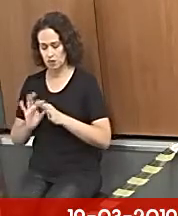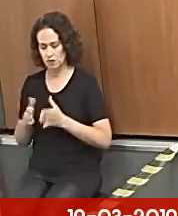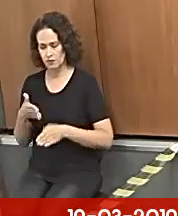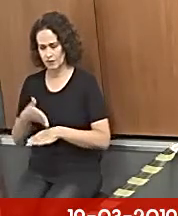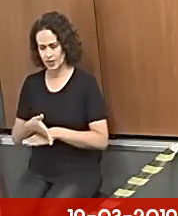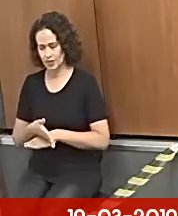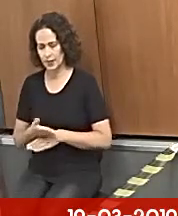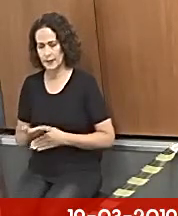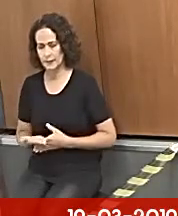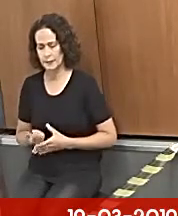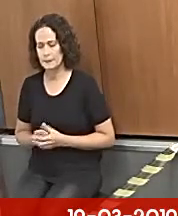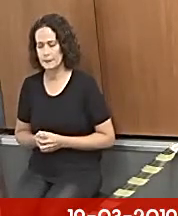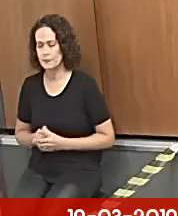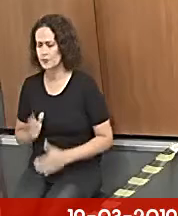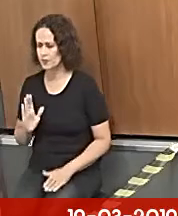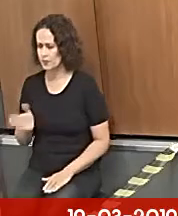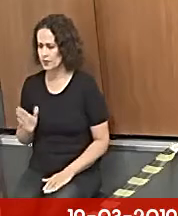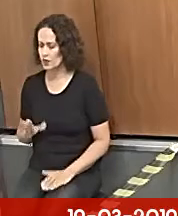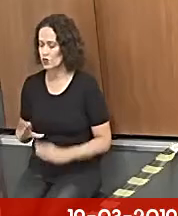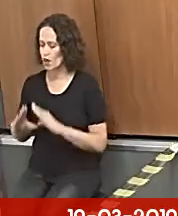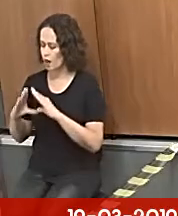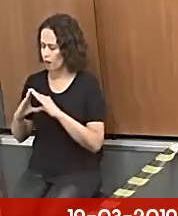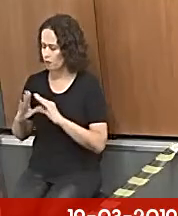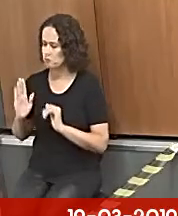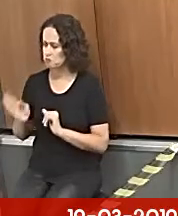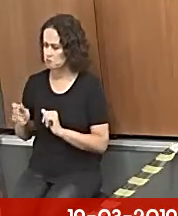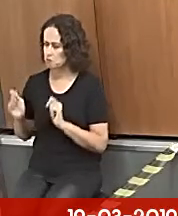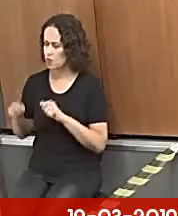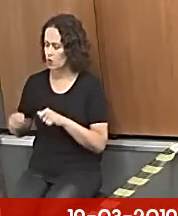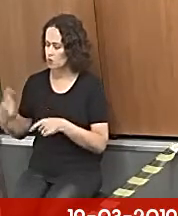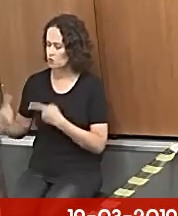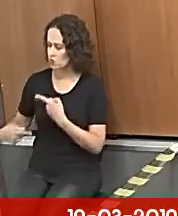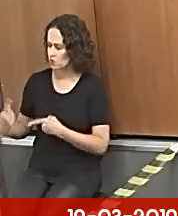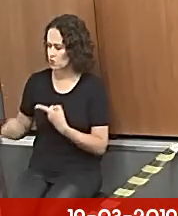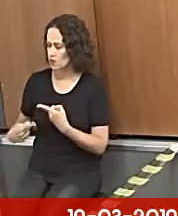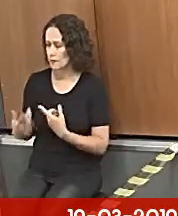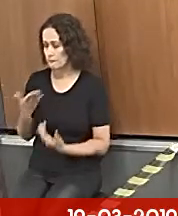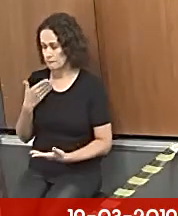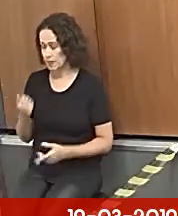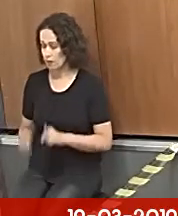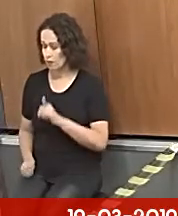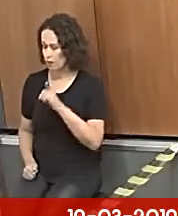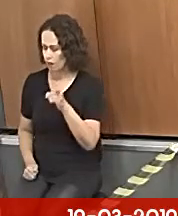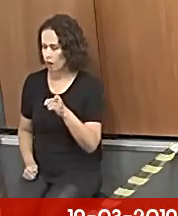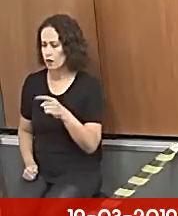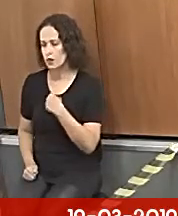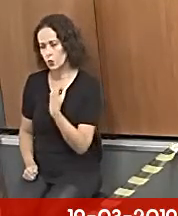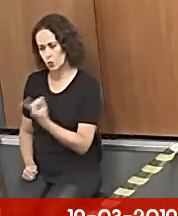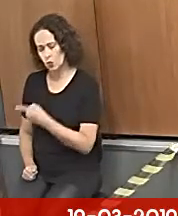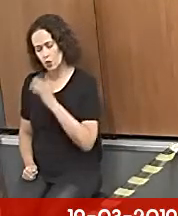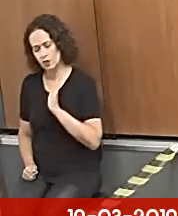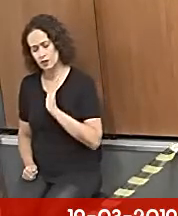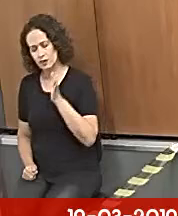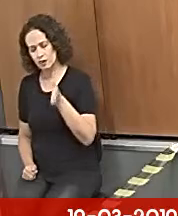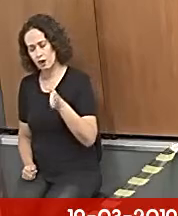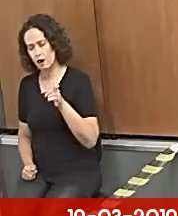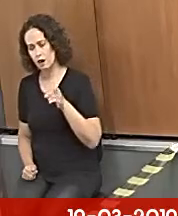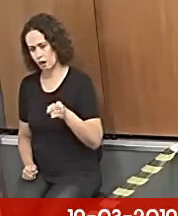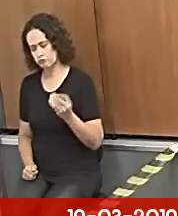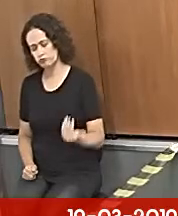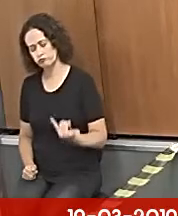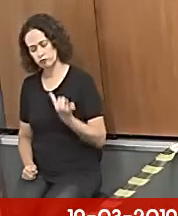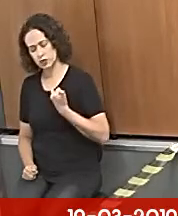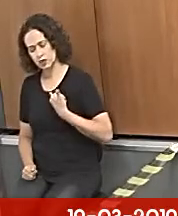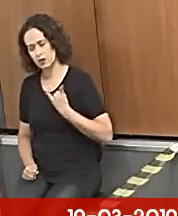a questão para ser discutida conosco até um cartão senhora acha melhor lá nós iríamos lá só com antecedência a